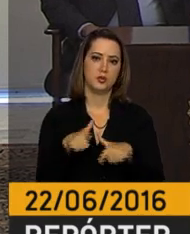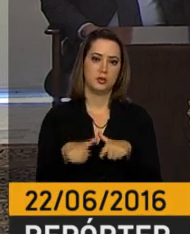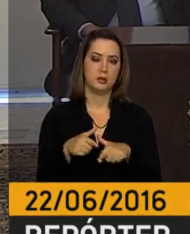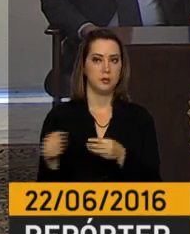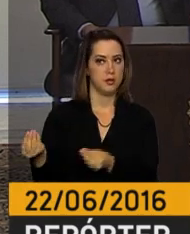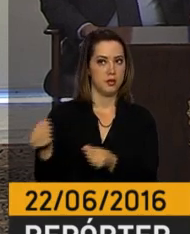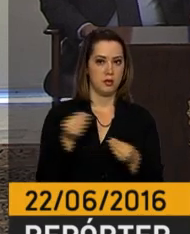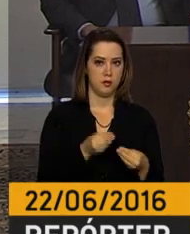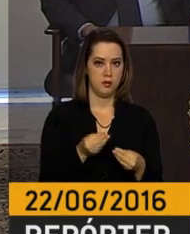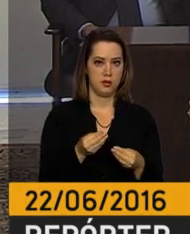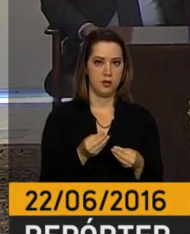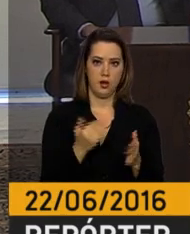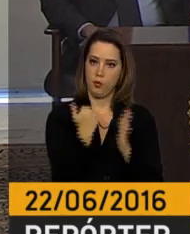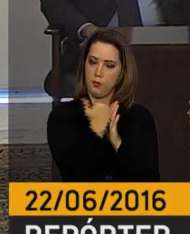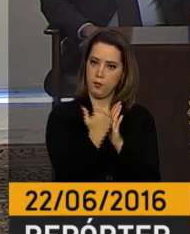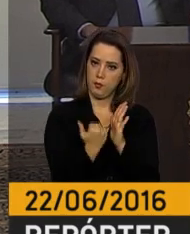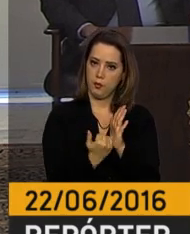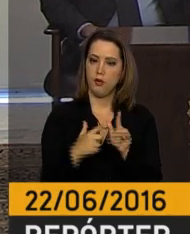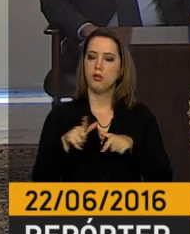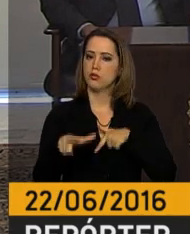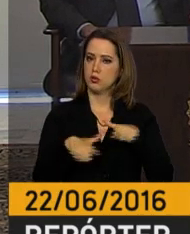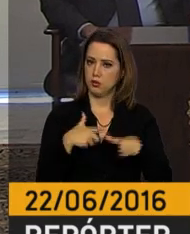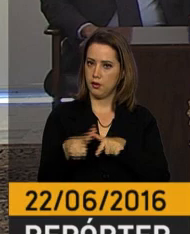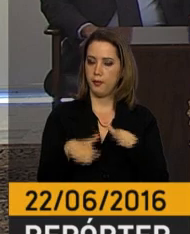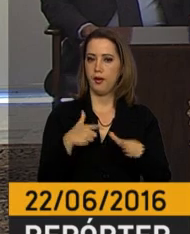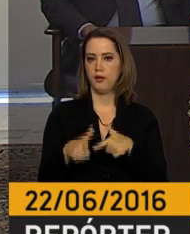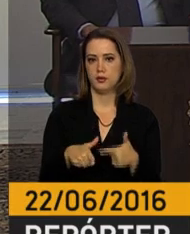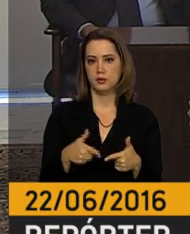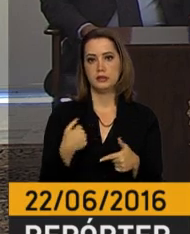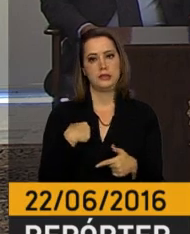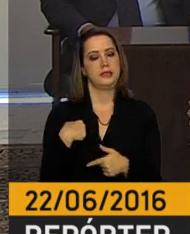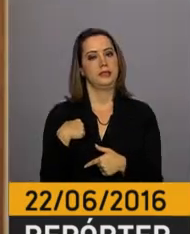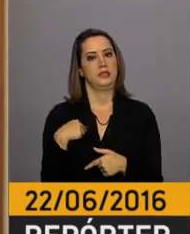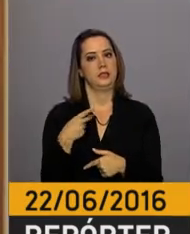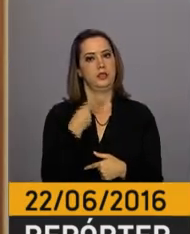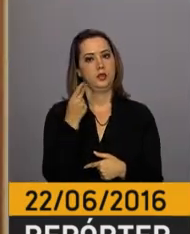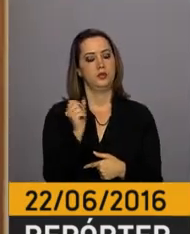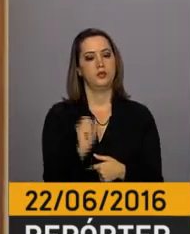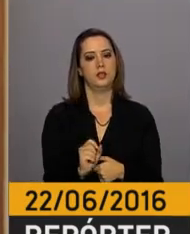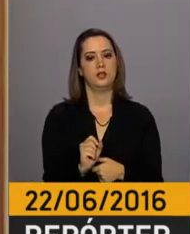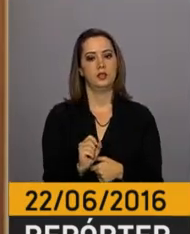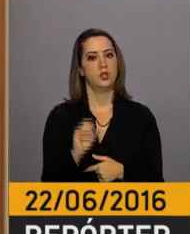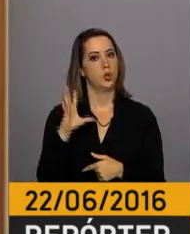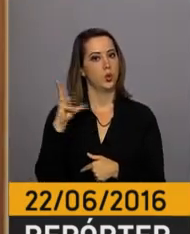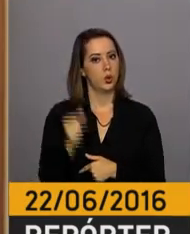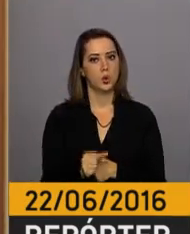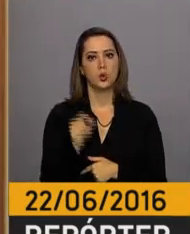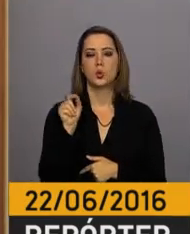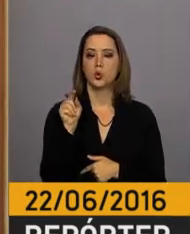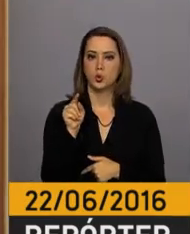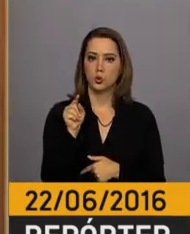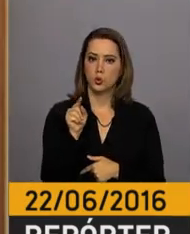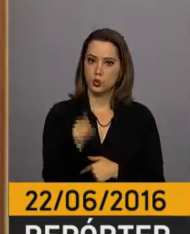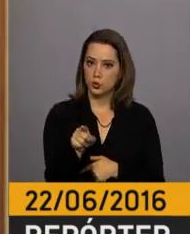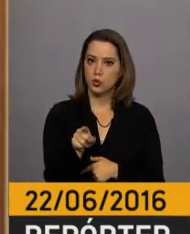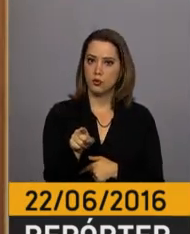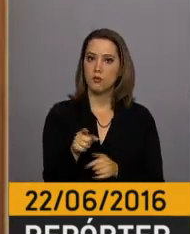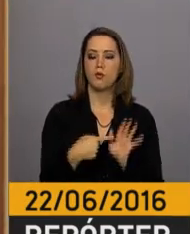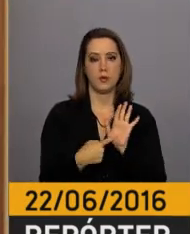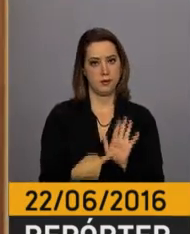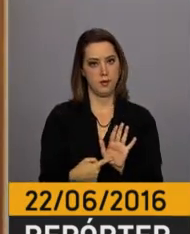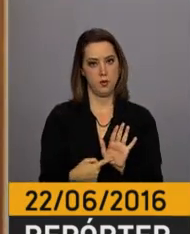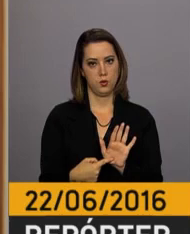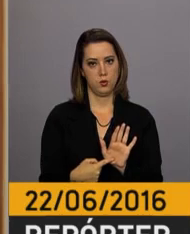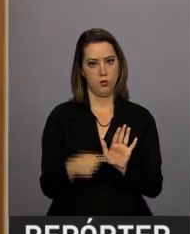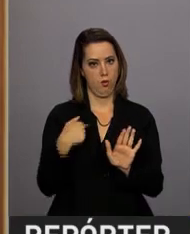me traga um plano de trabalho traz um plano de trabalho e aí eu digo tudo que está aí foi você que propôs eu